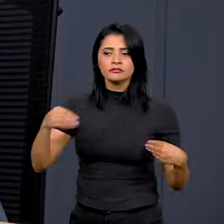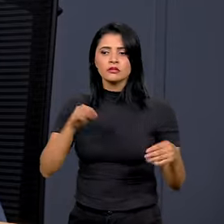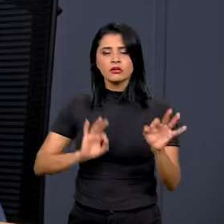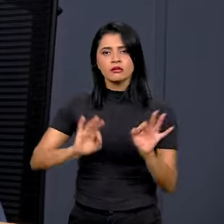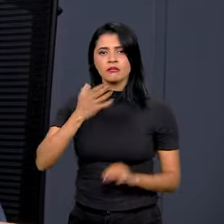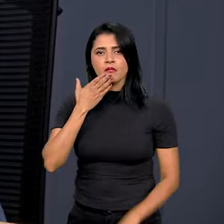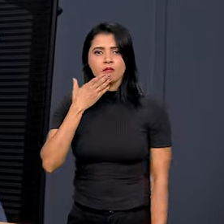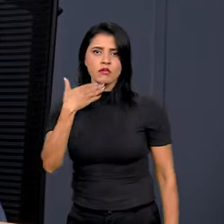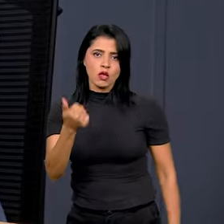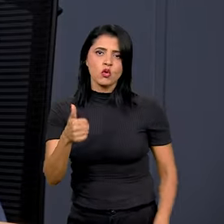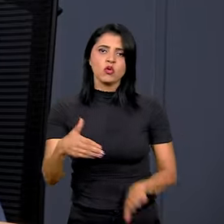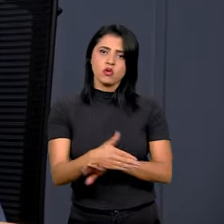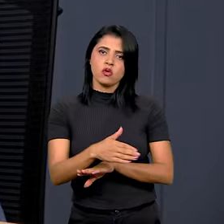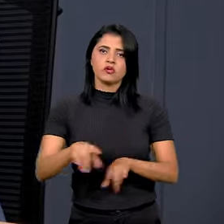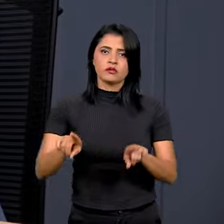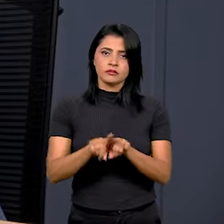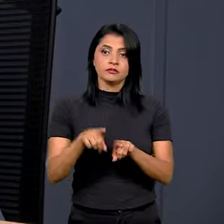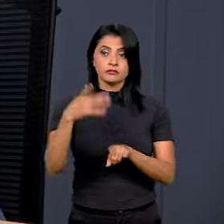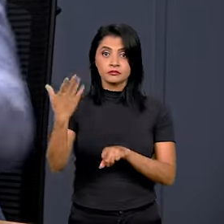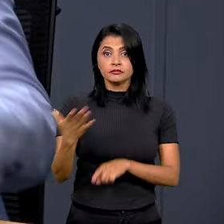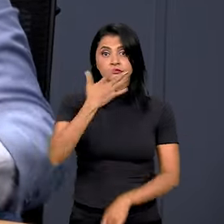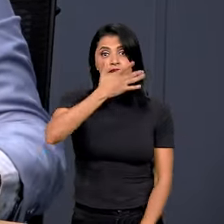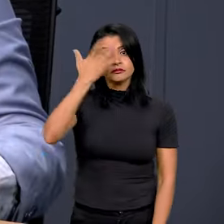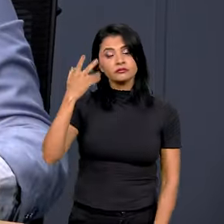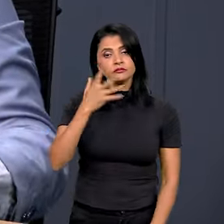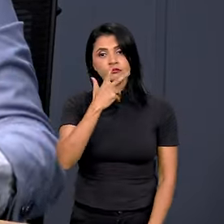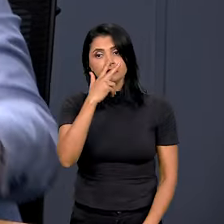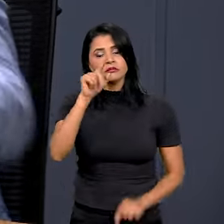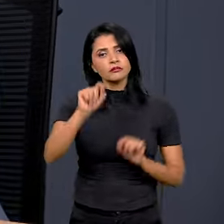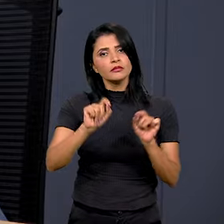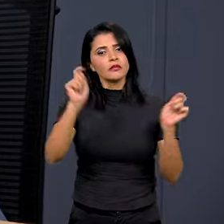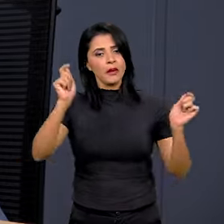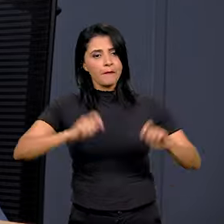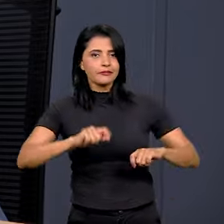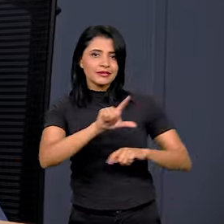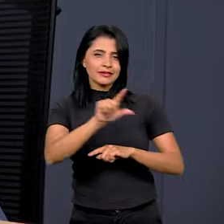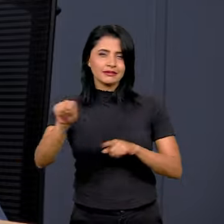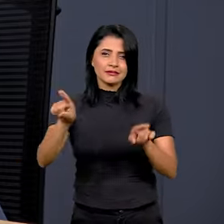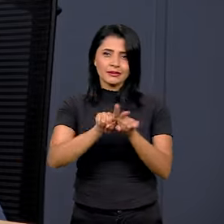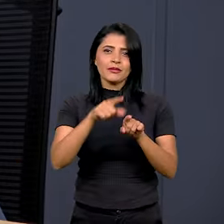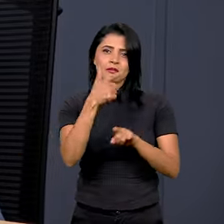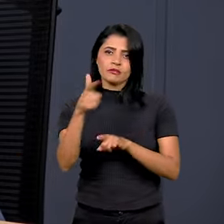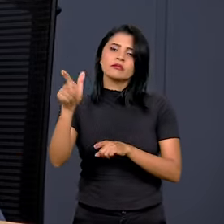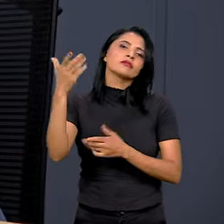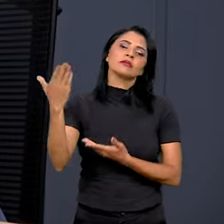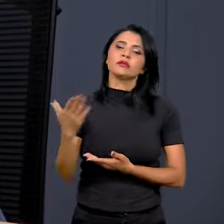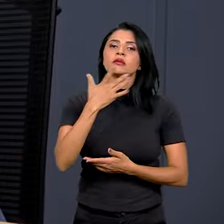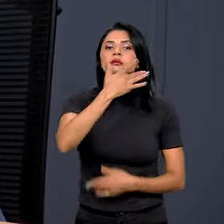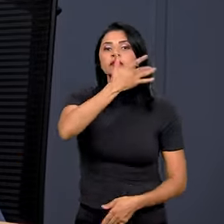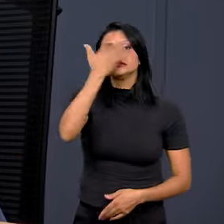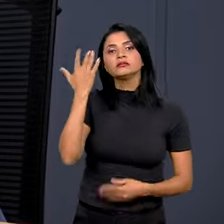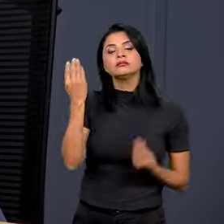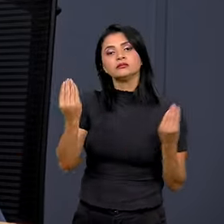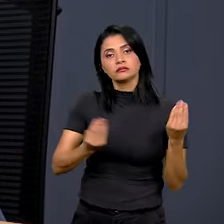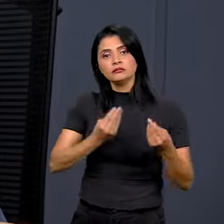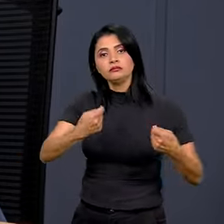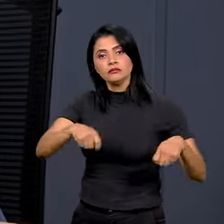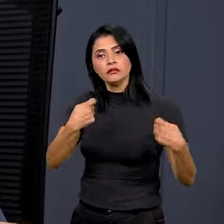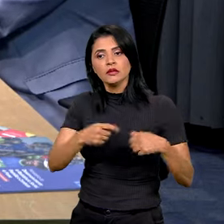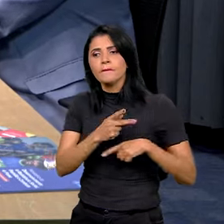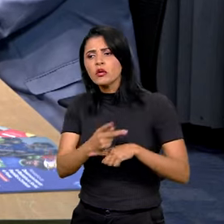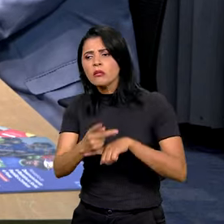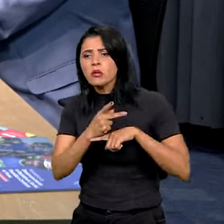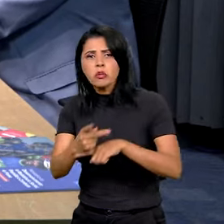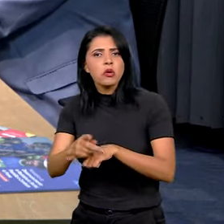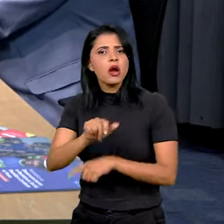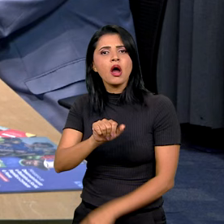articular isso muito melhor e entrar tanto com as pessoas que a gente acha que já podem sair do programa como especialmente as pessoas que a